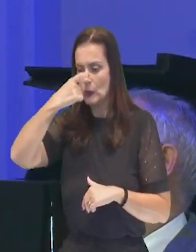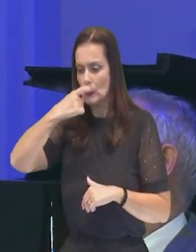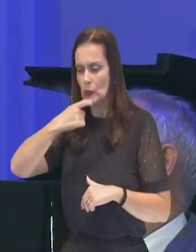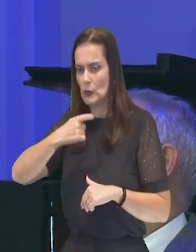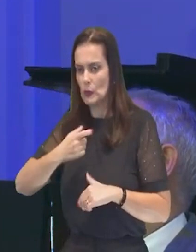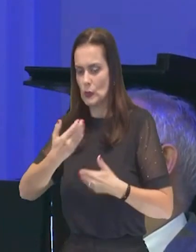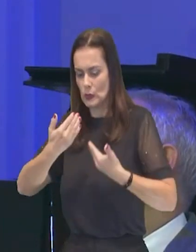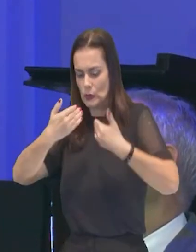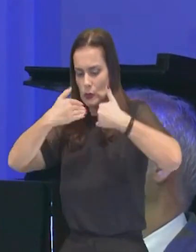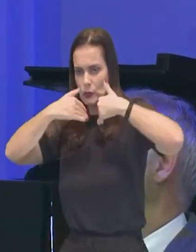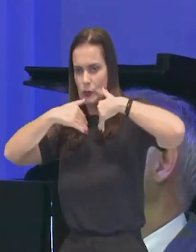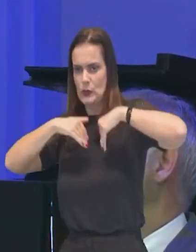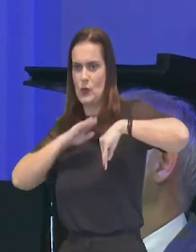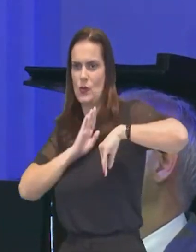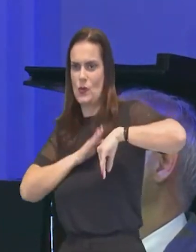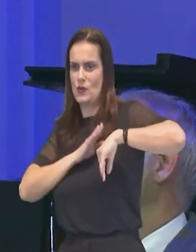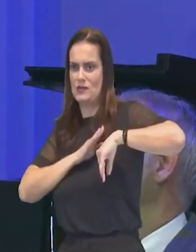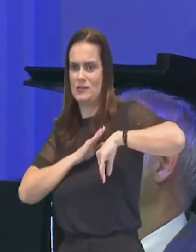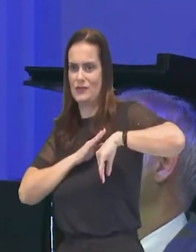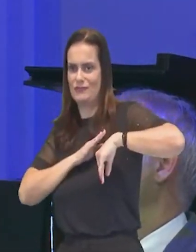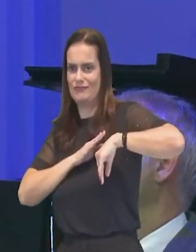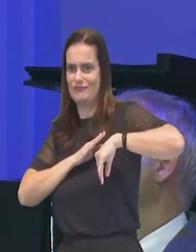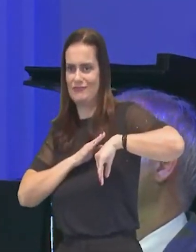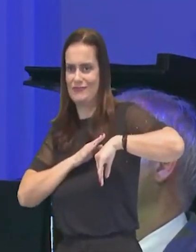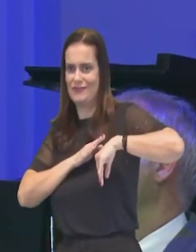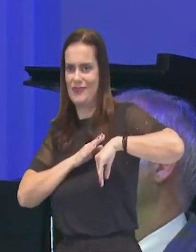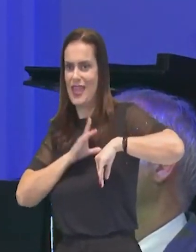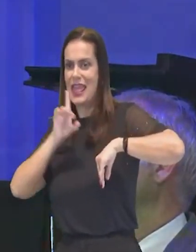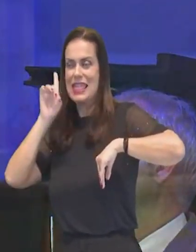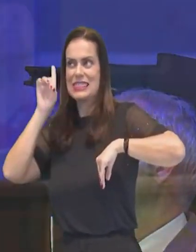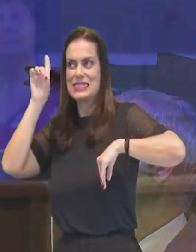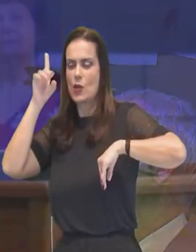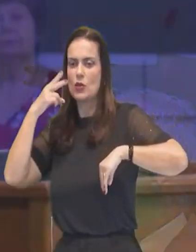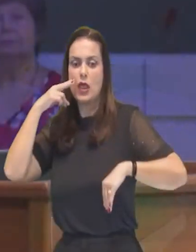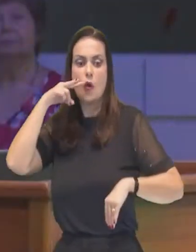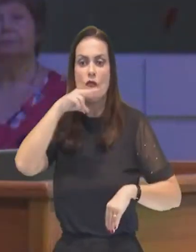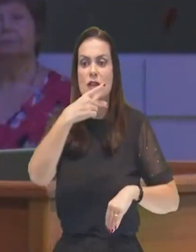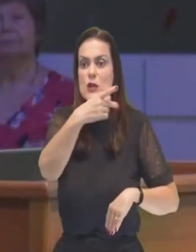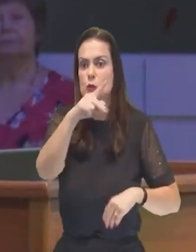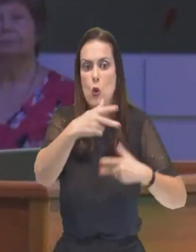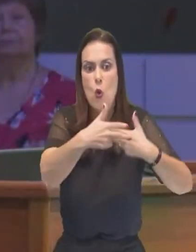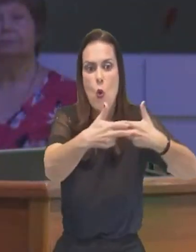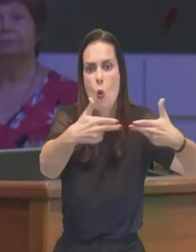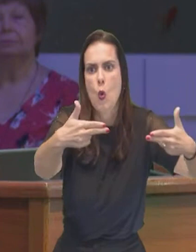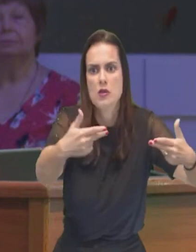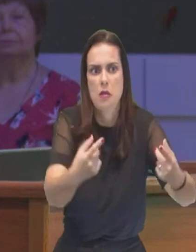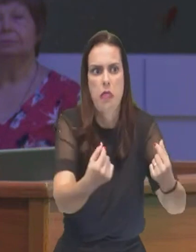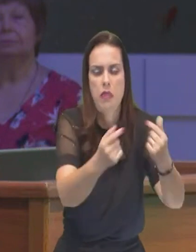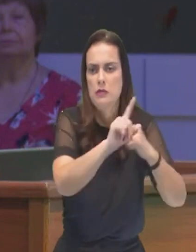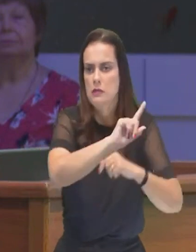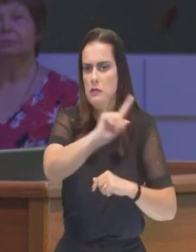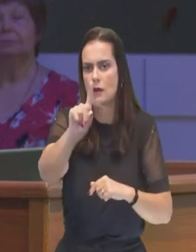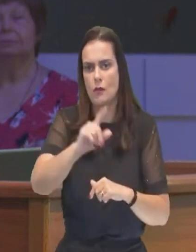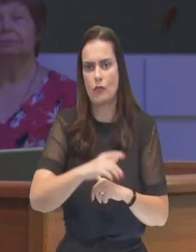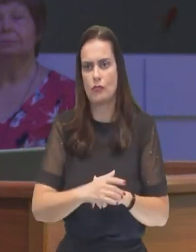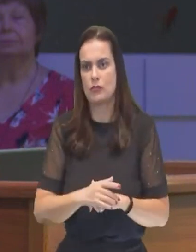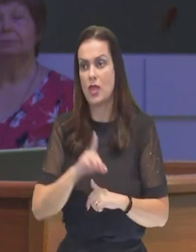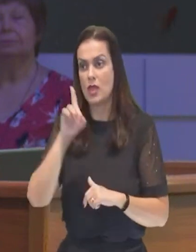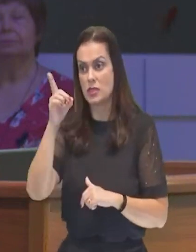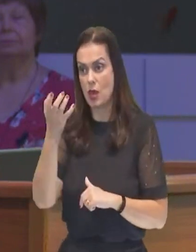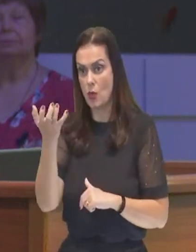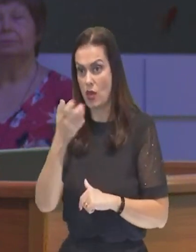não nas coisas que nós temos. Lição prática da parábola do